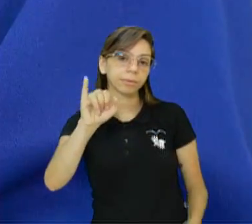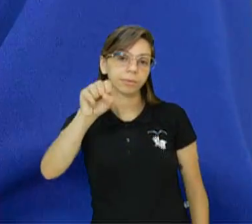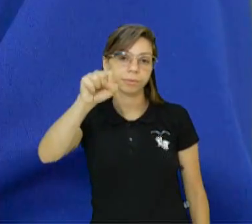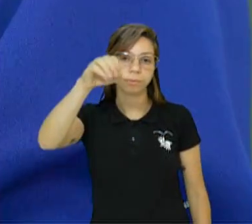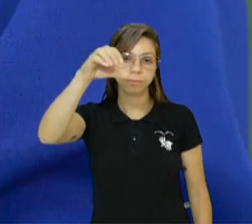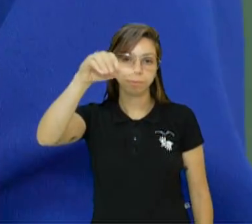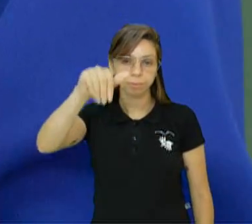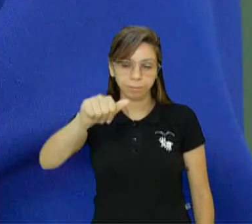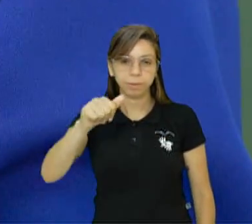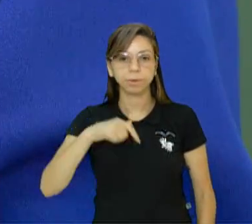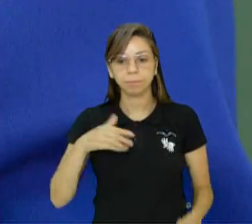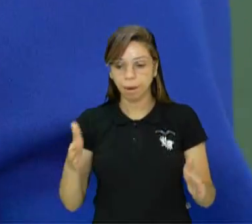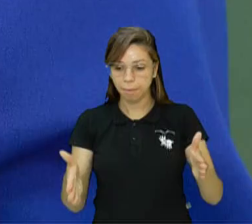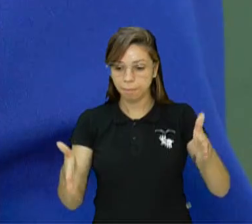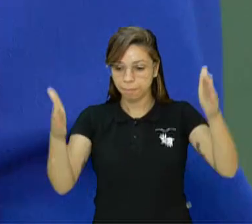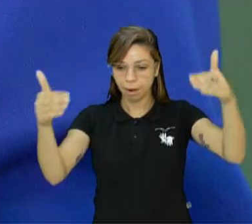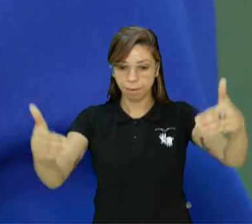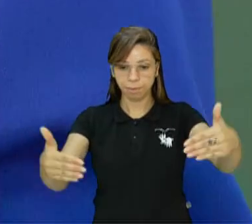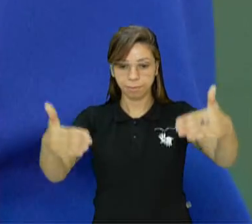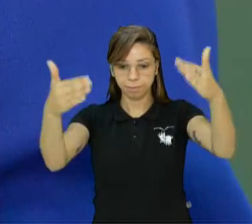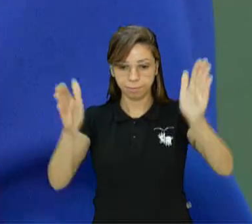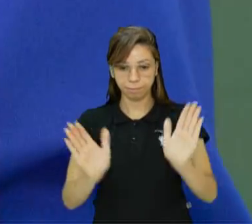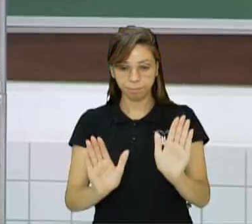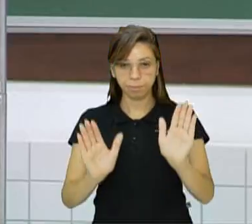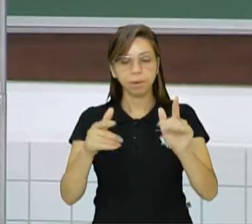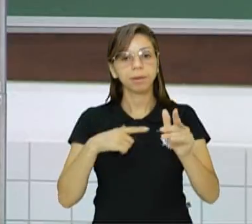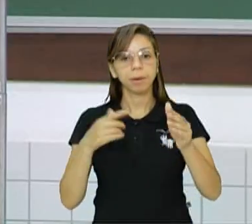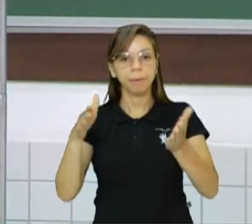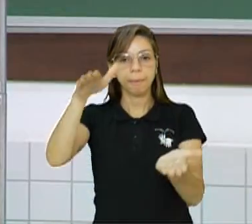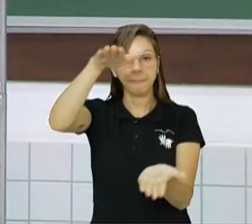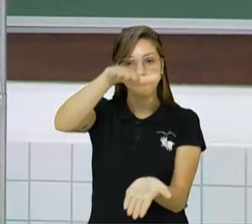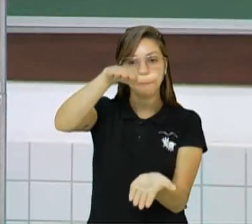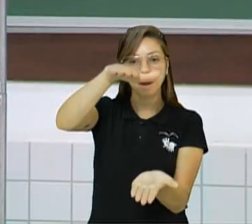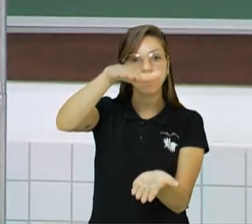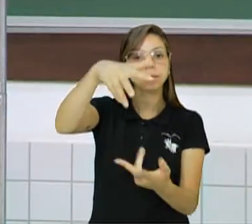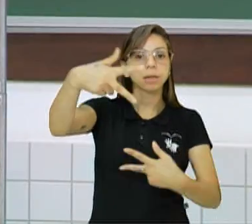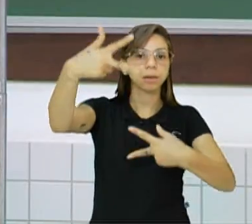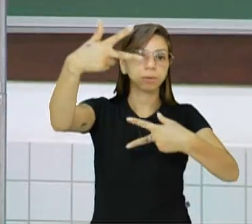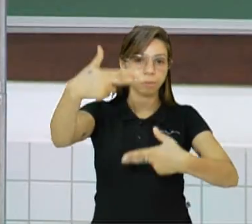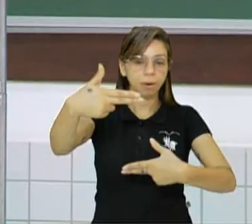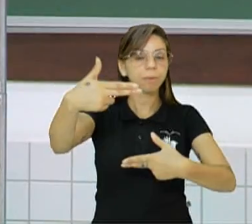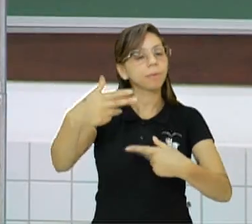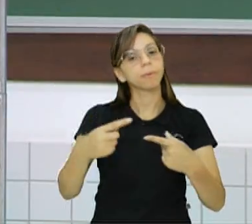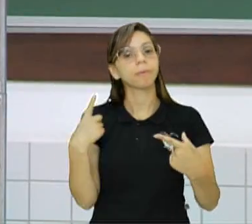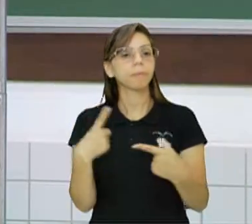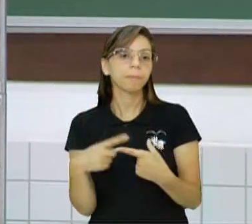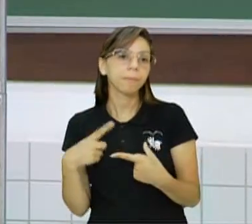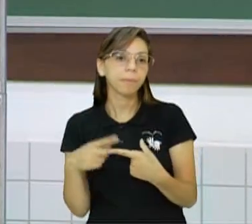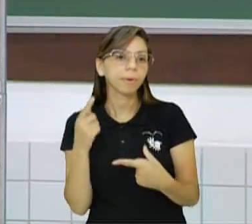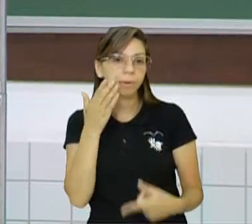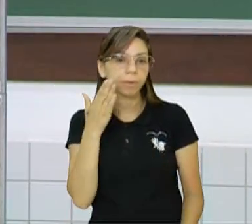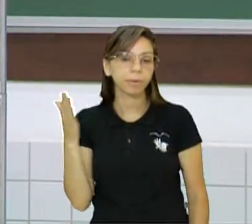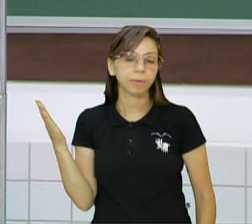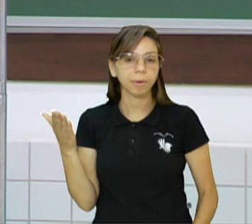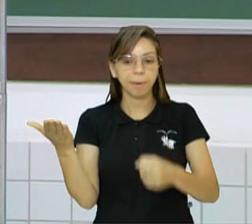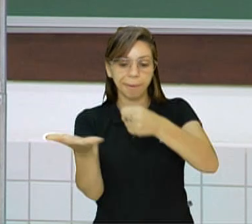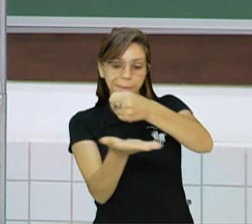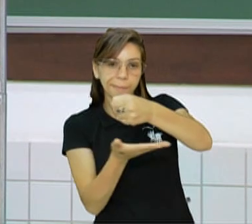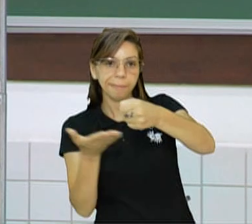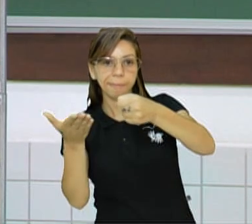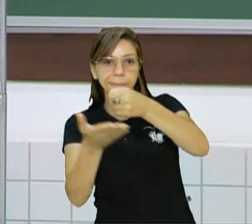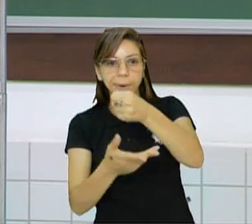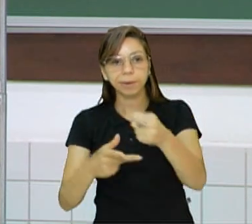faces laterais e duas bases paralelas. E por que ele é um prisma de base